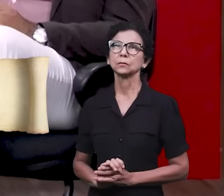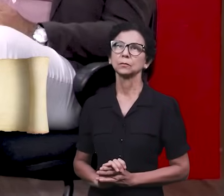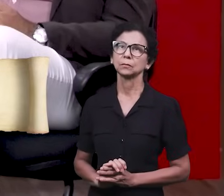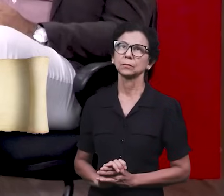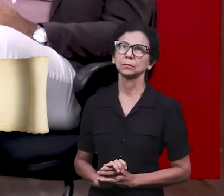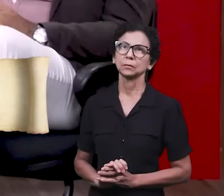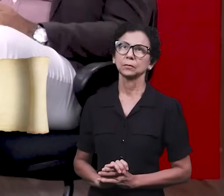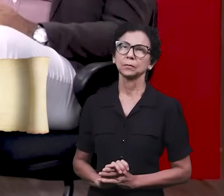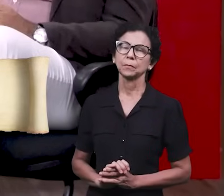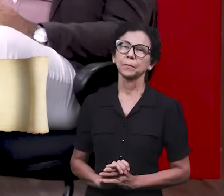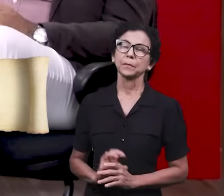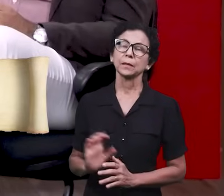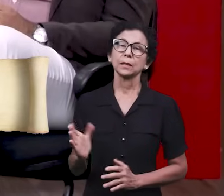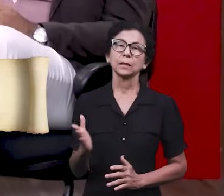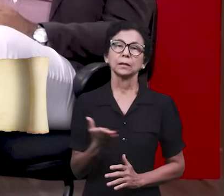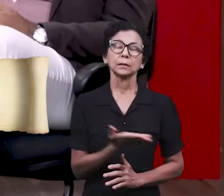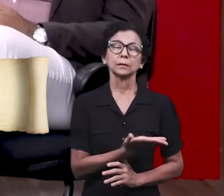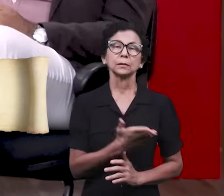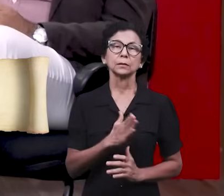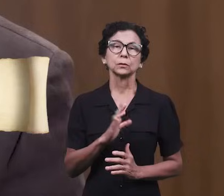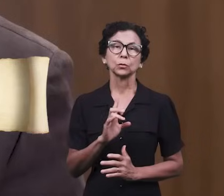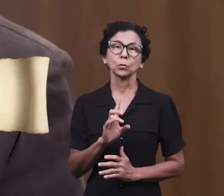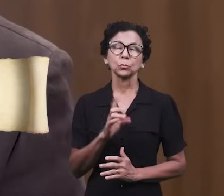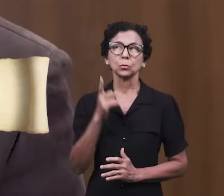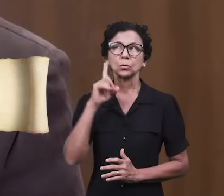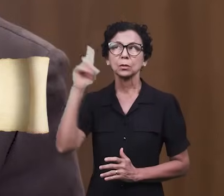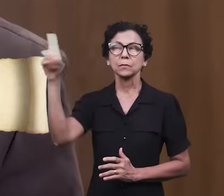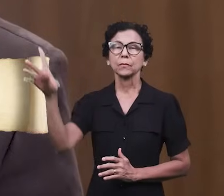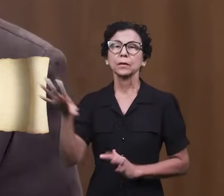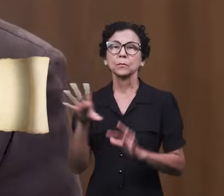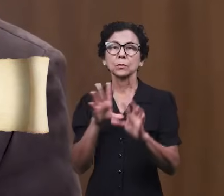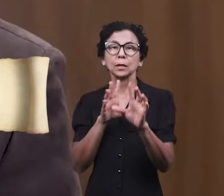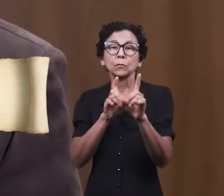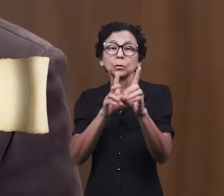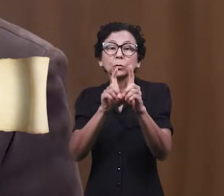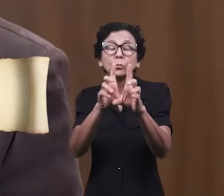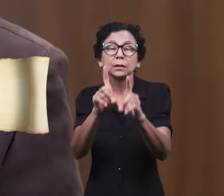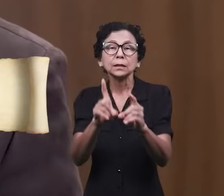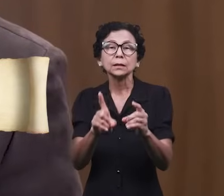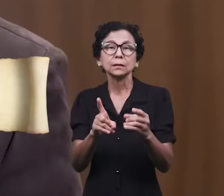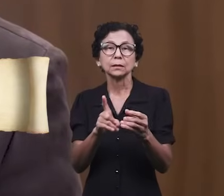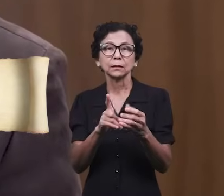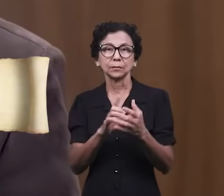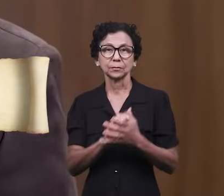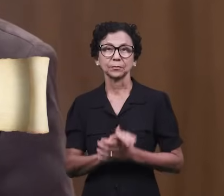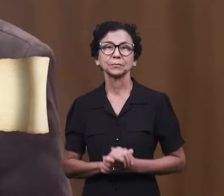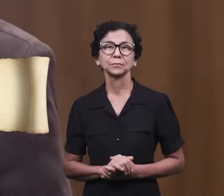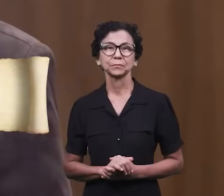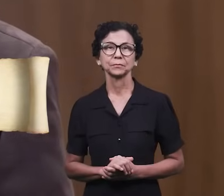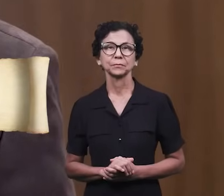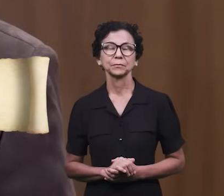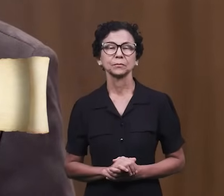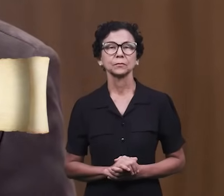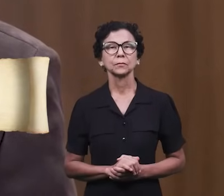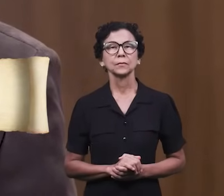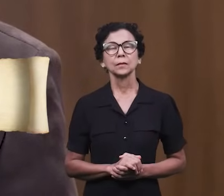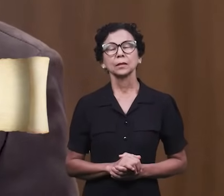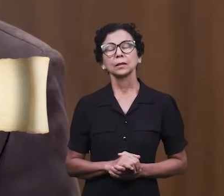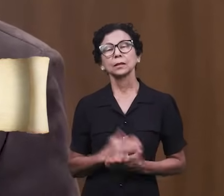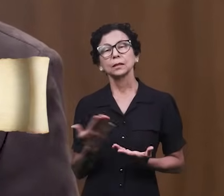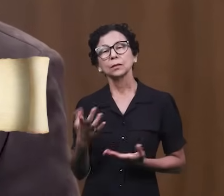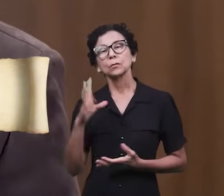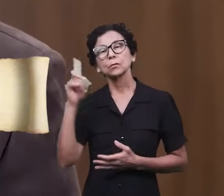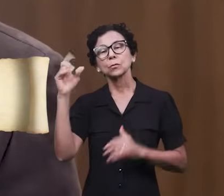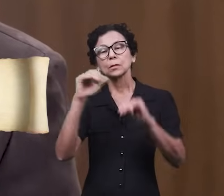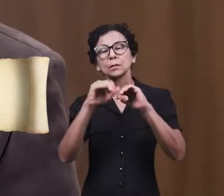havia um lugar reservado, não é, para a imolação, né, para o cordeiro, para que ele fosse imolado.